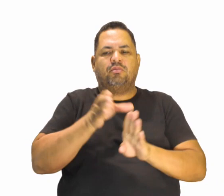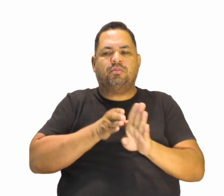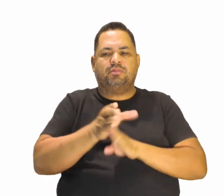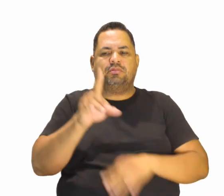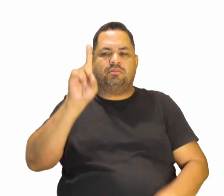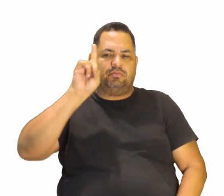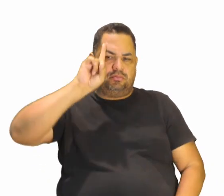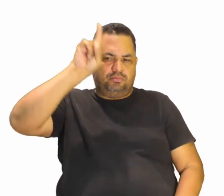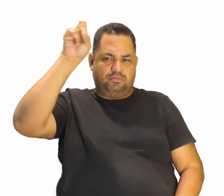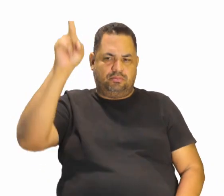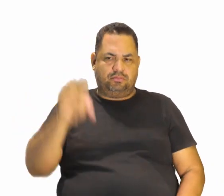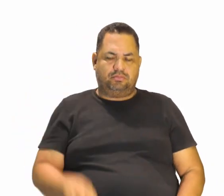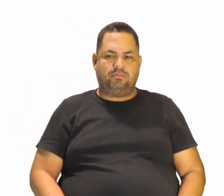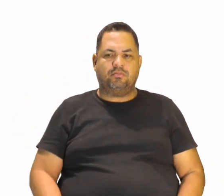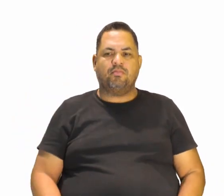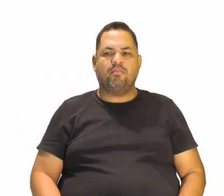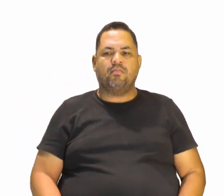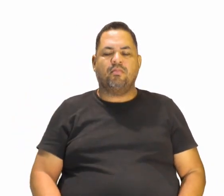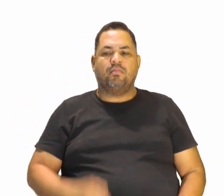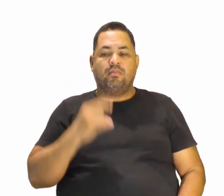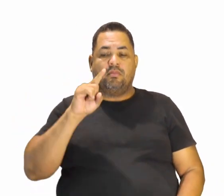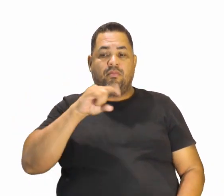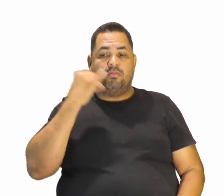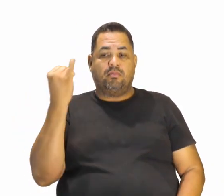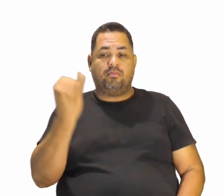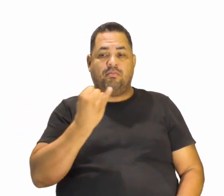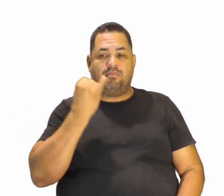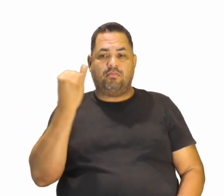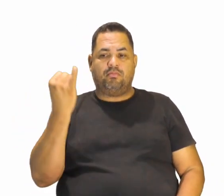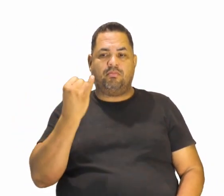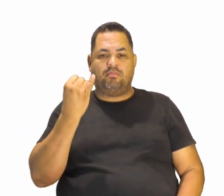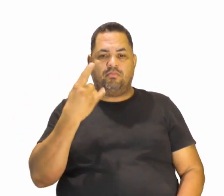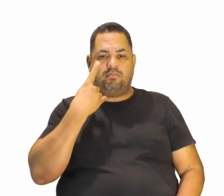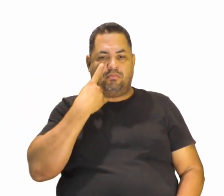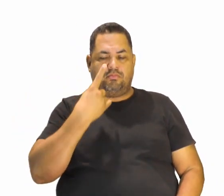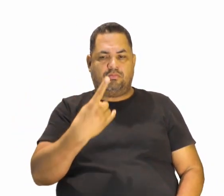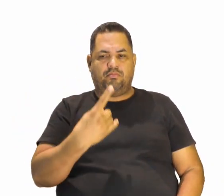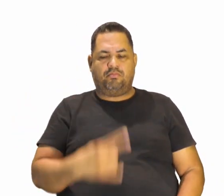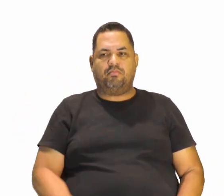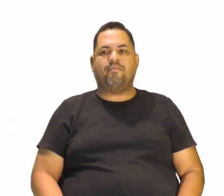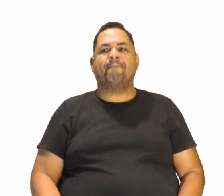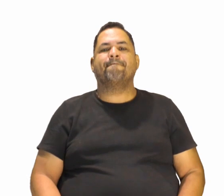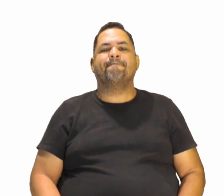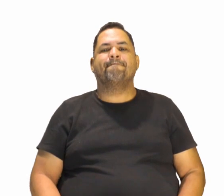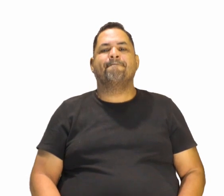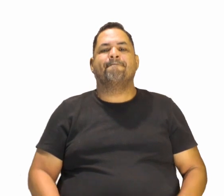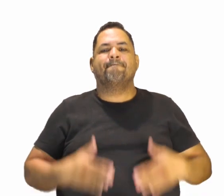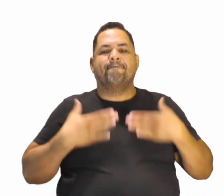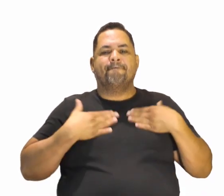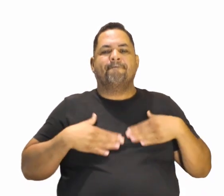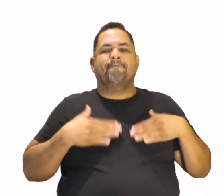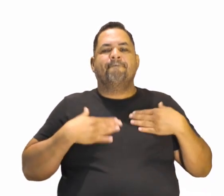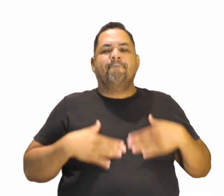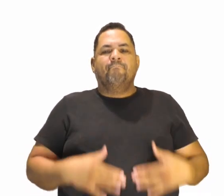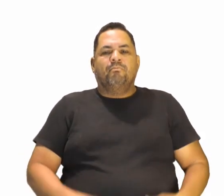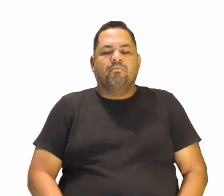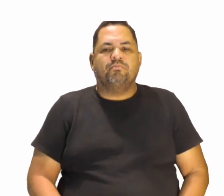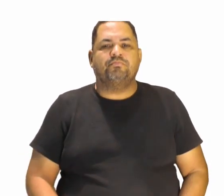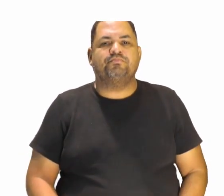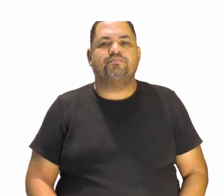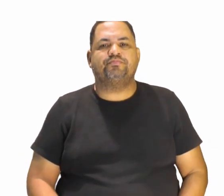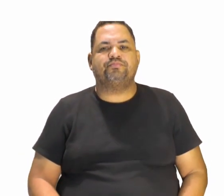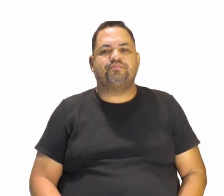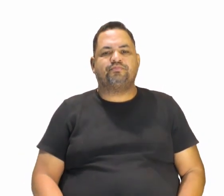recomendações inteligentes, importantes de serem observadas. Tranquilo até aqui?